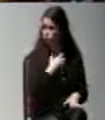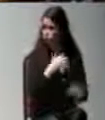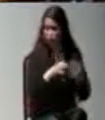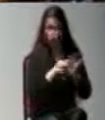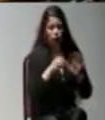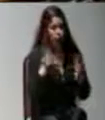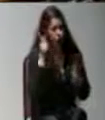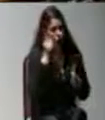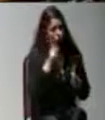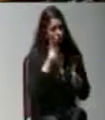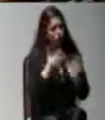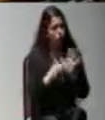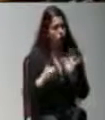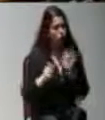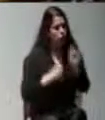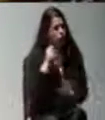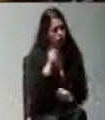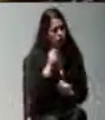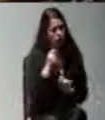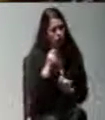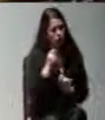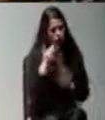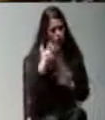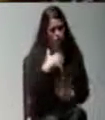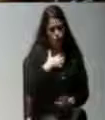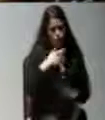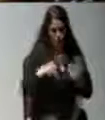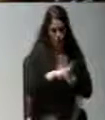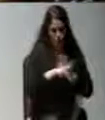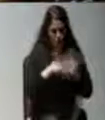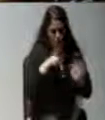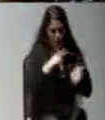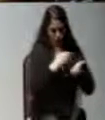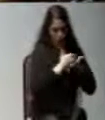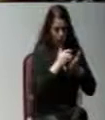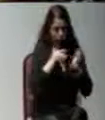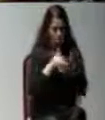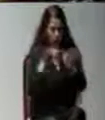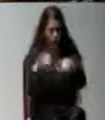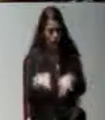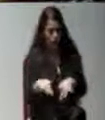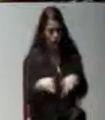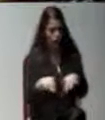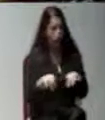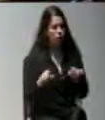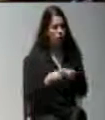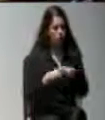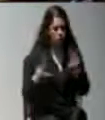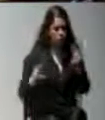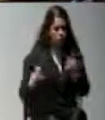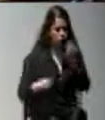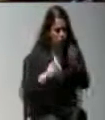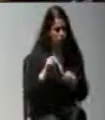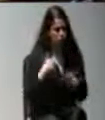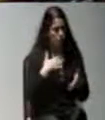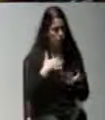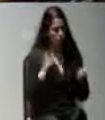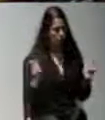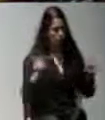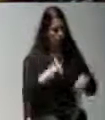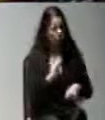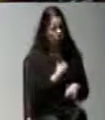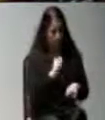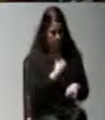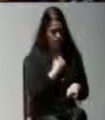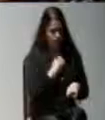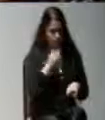sua condição de princípio. E fim da razão. Eu sinto. Se minha capacidade de sobrevivência